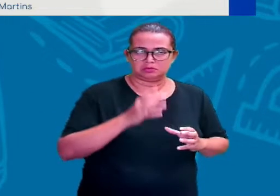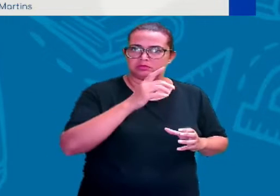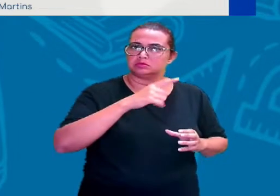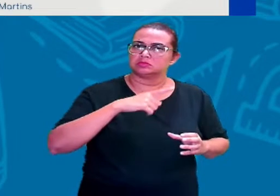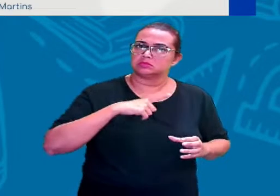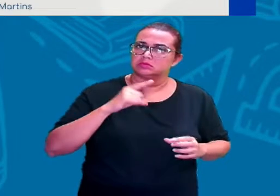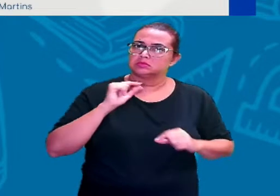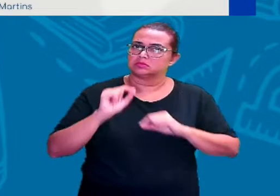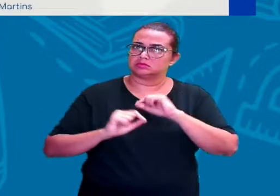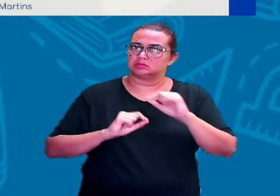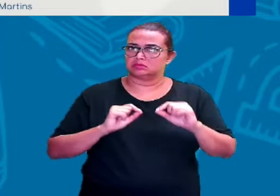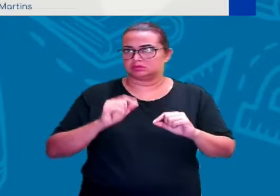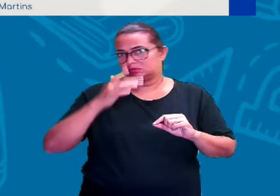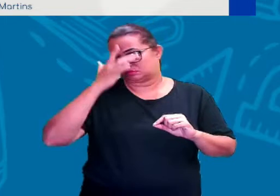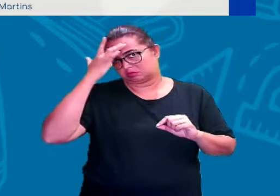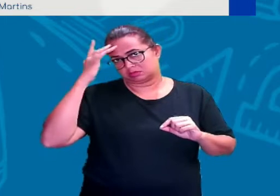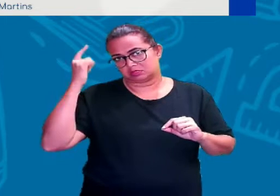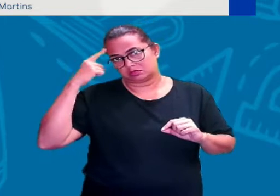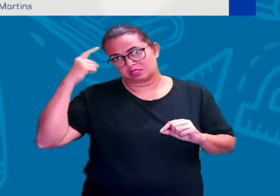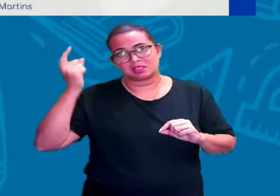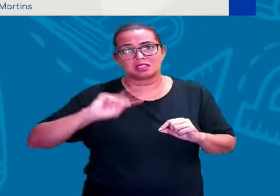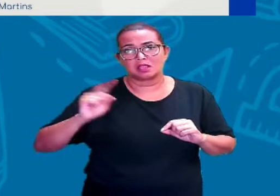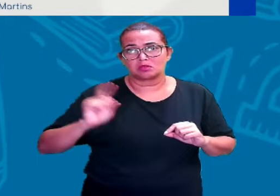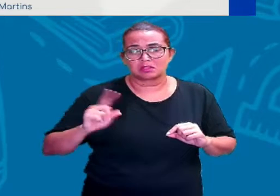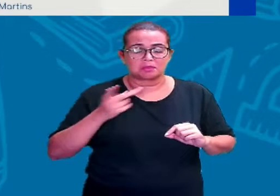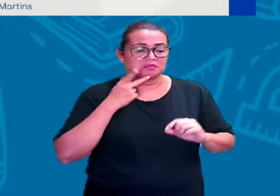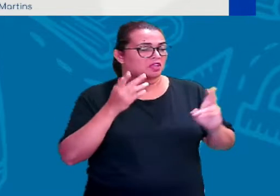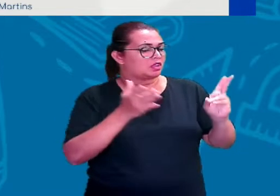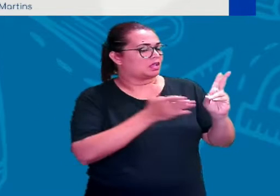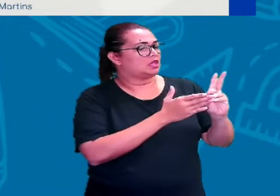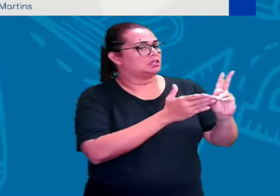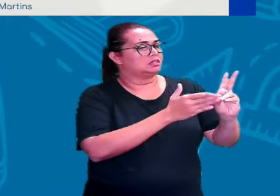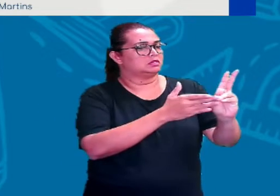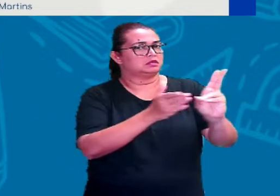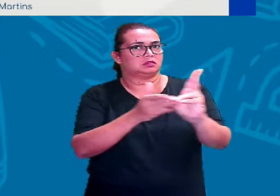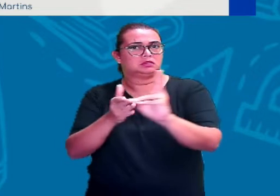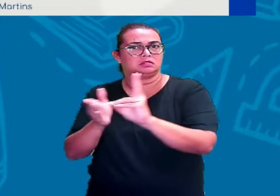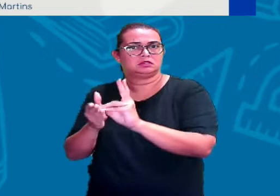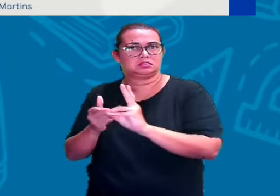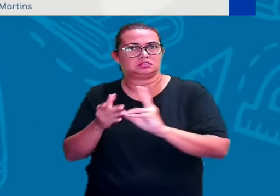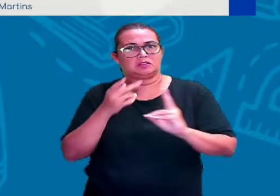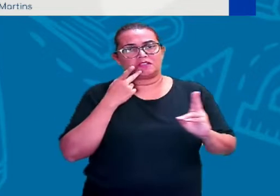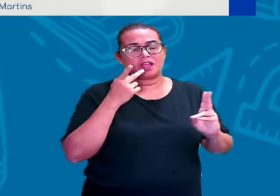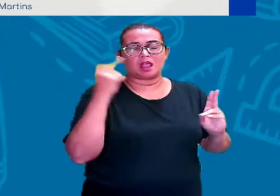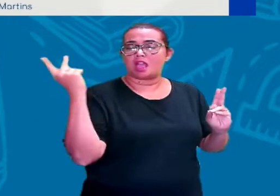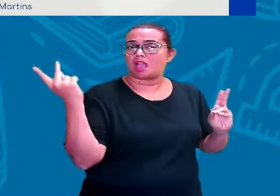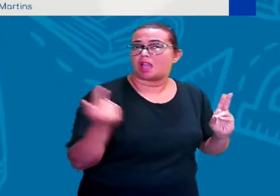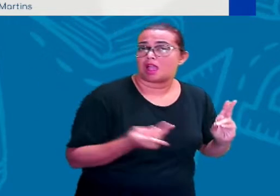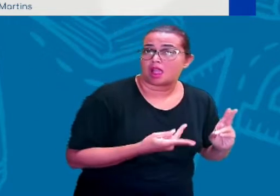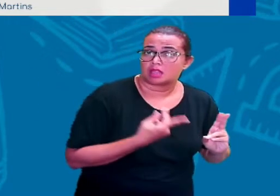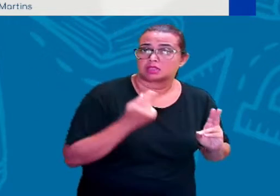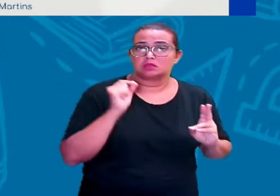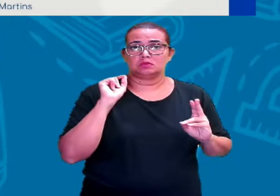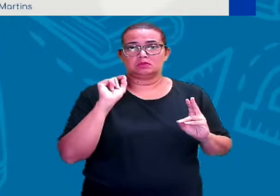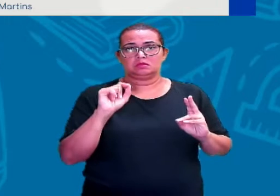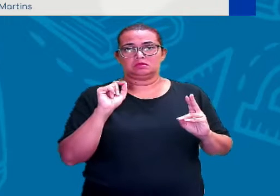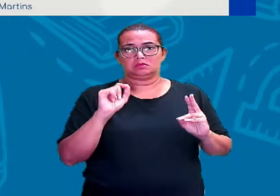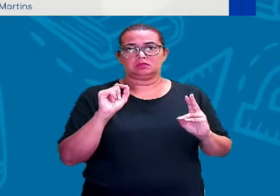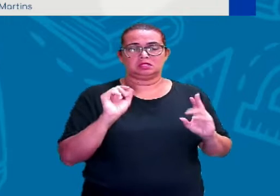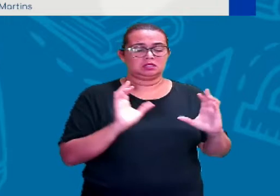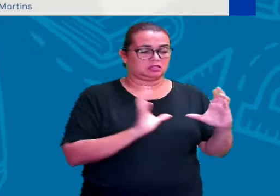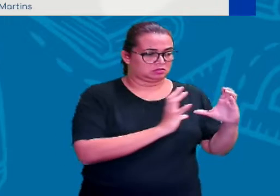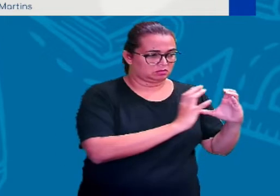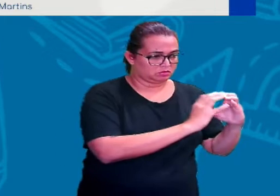indígenas numa forma que não é correta. Então, como eles passaram a serem reconhecidos enquanto